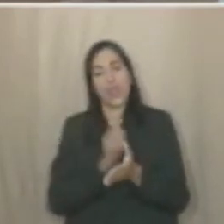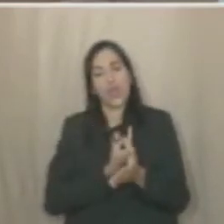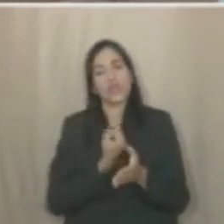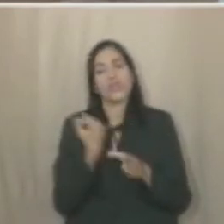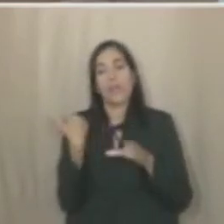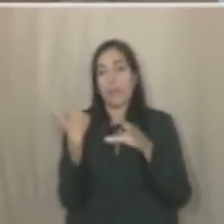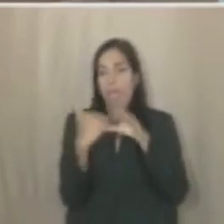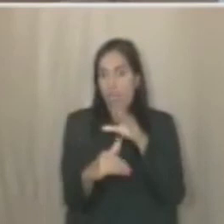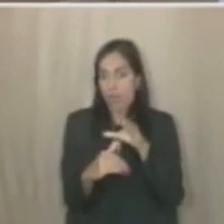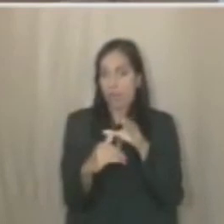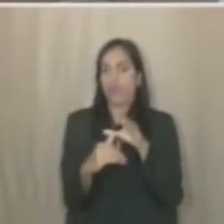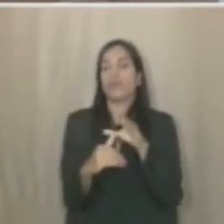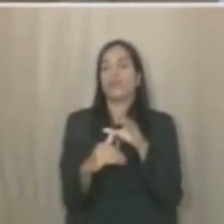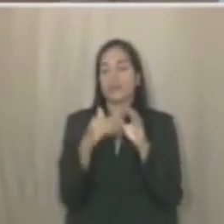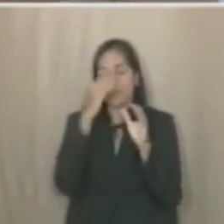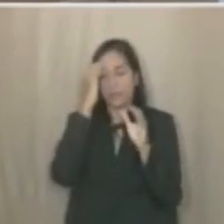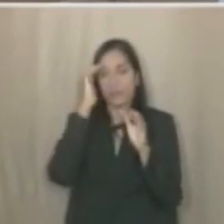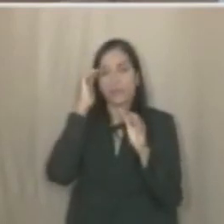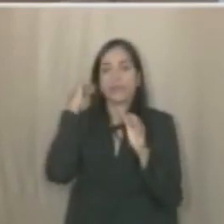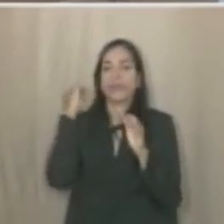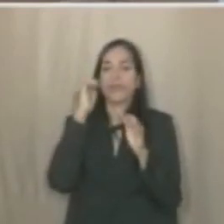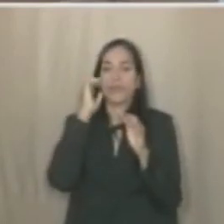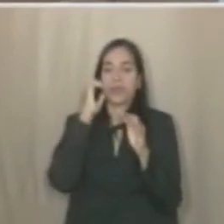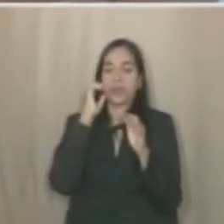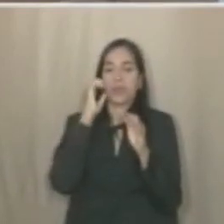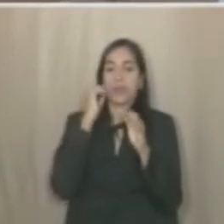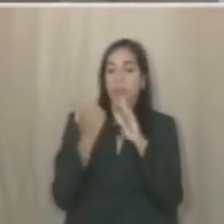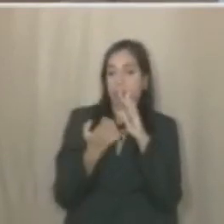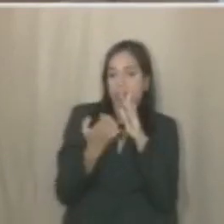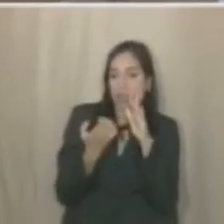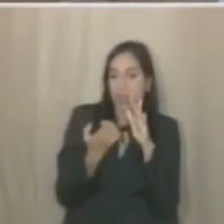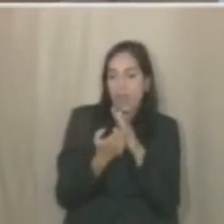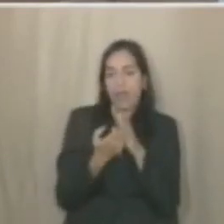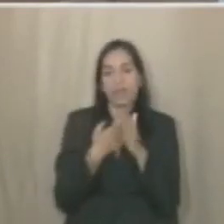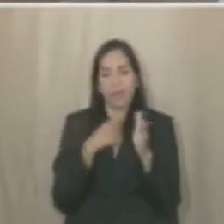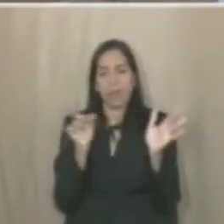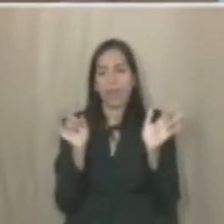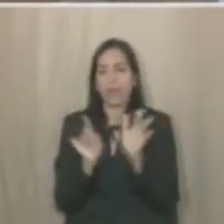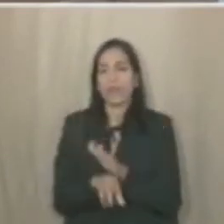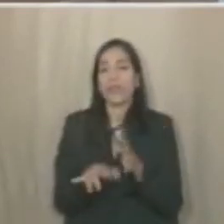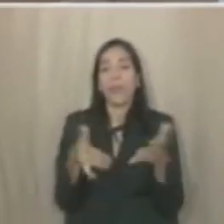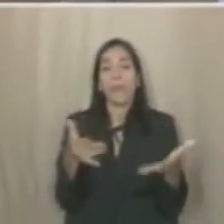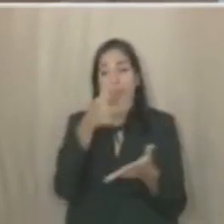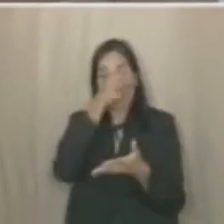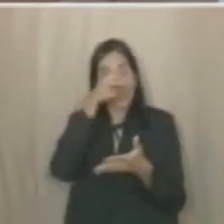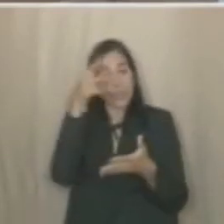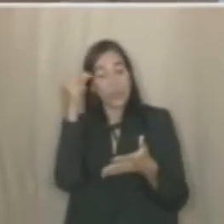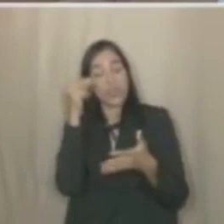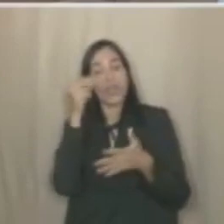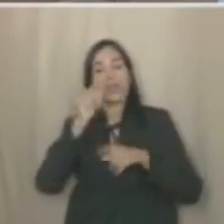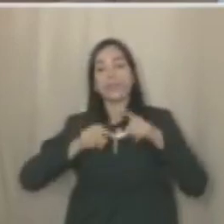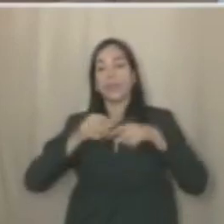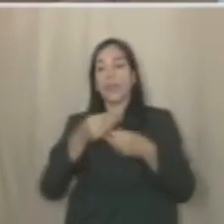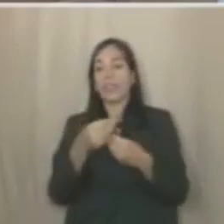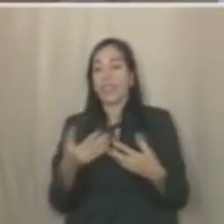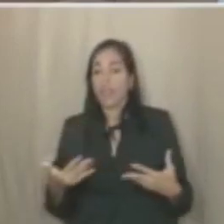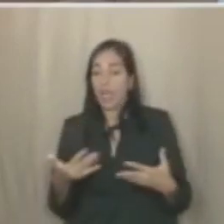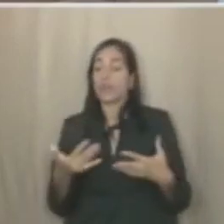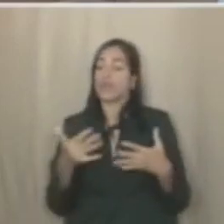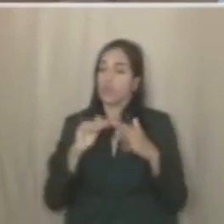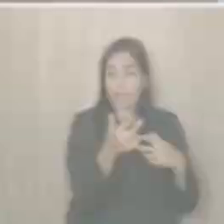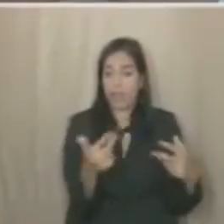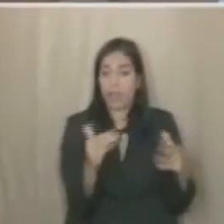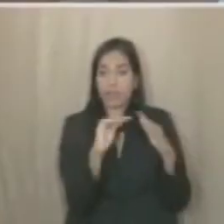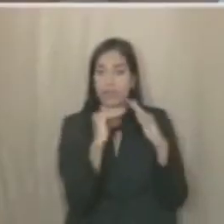esclarecimento o porquê não foi entregue ainda os kits escolares para as nossas crianças da rede